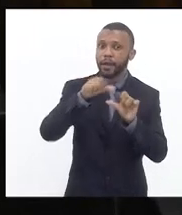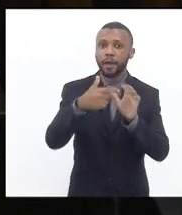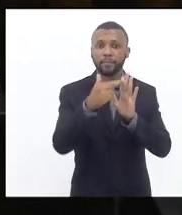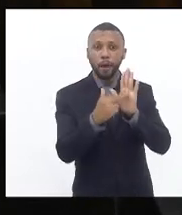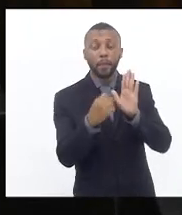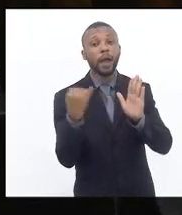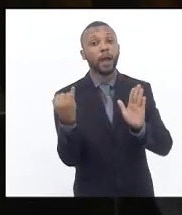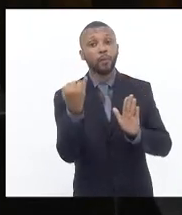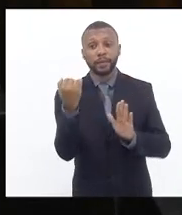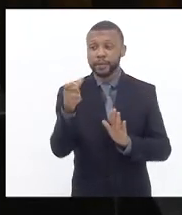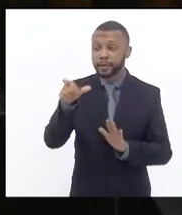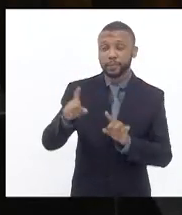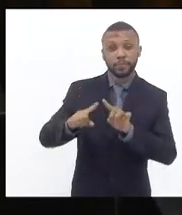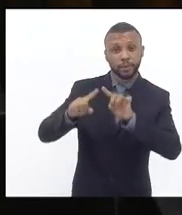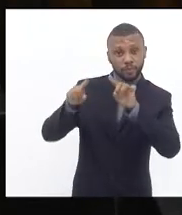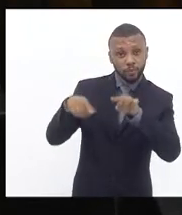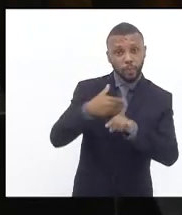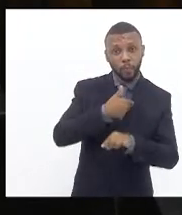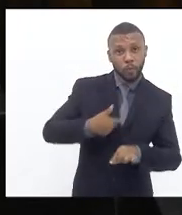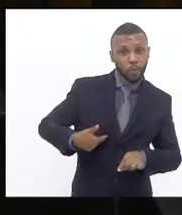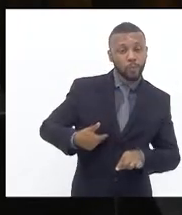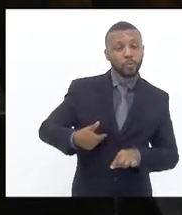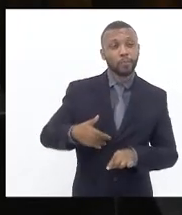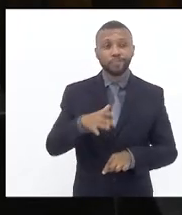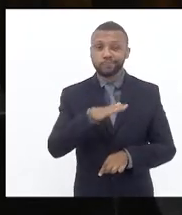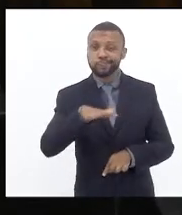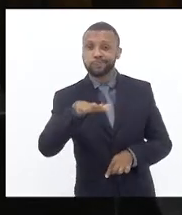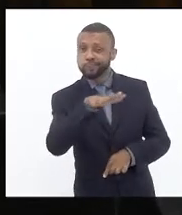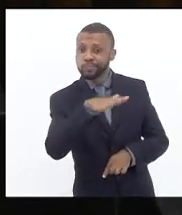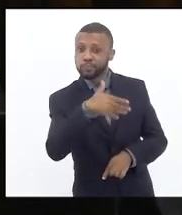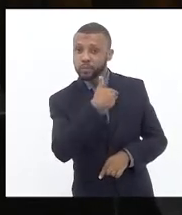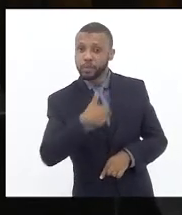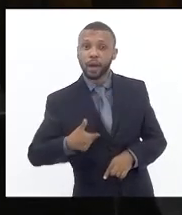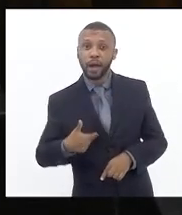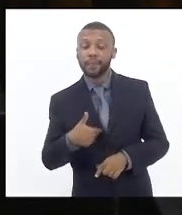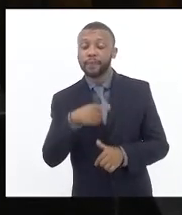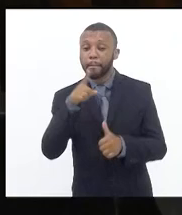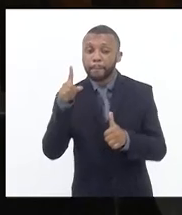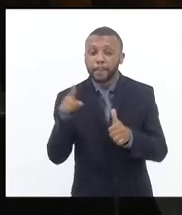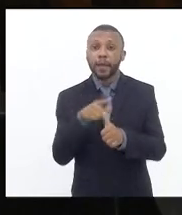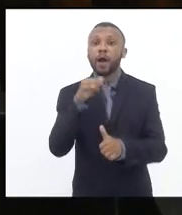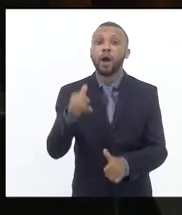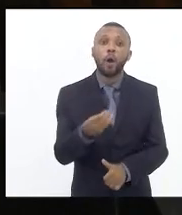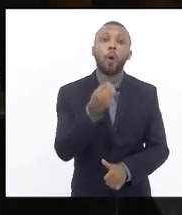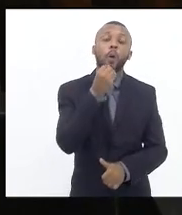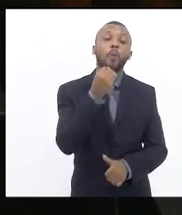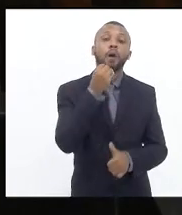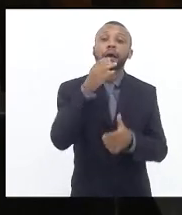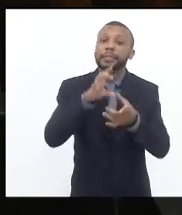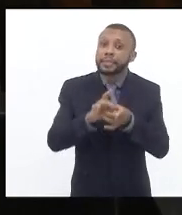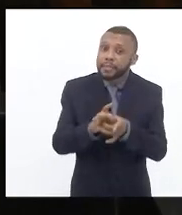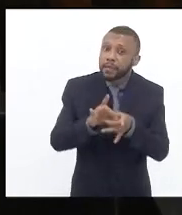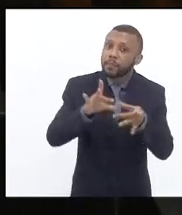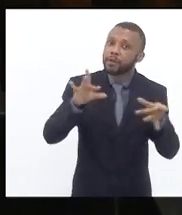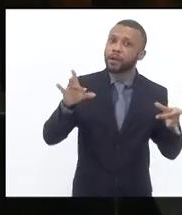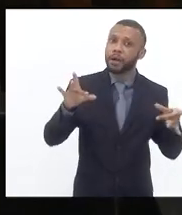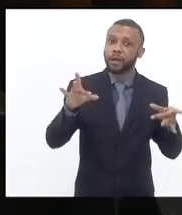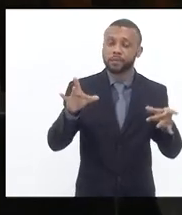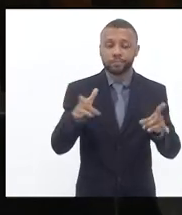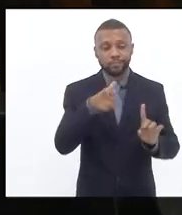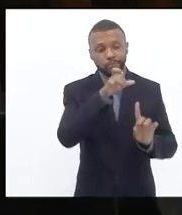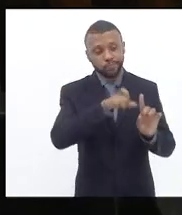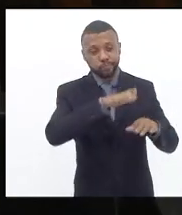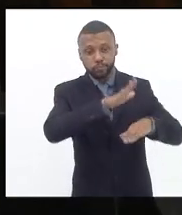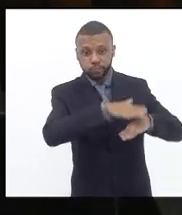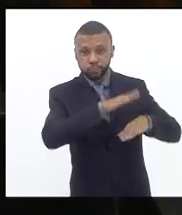importante para o servidor público para o nosso estado e eu diria que na primeira oportunidade e amplamente democrática através da presidência de vossa